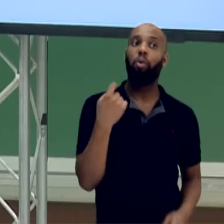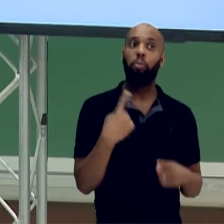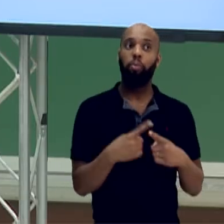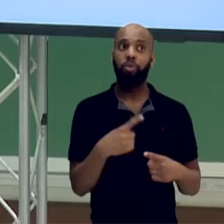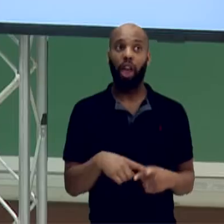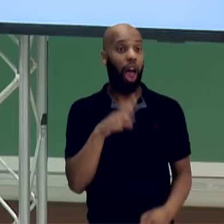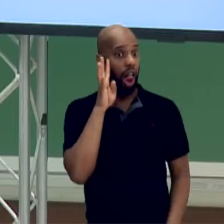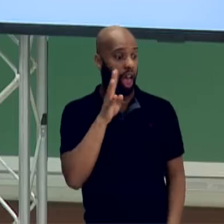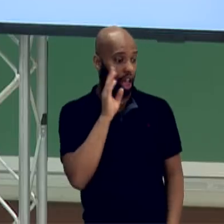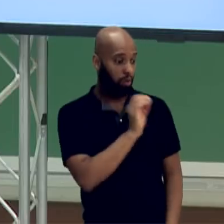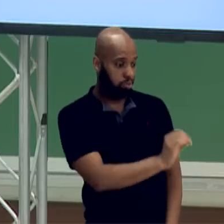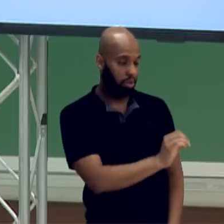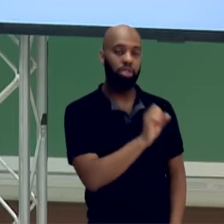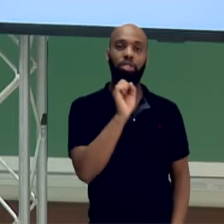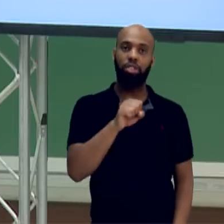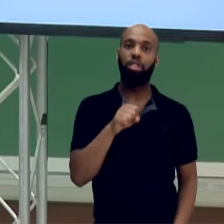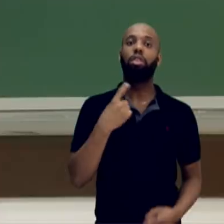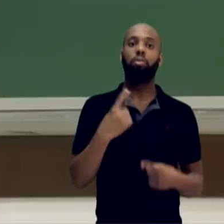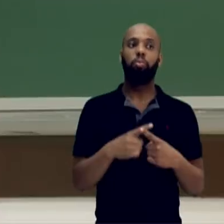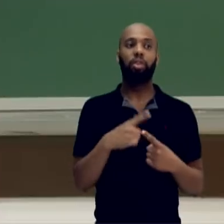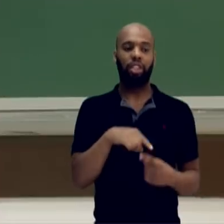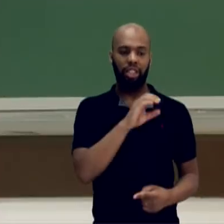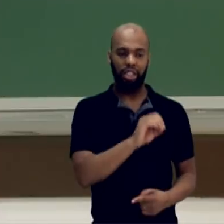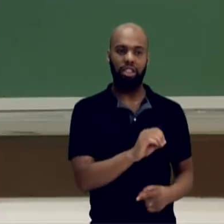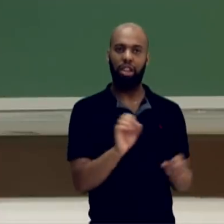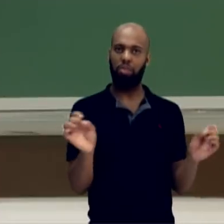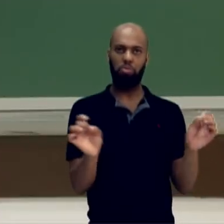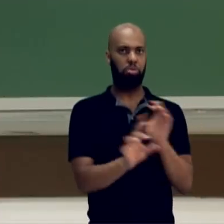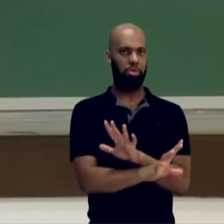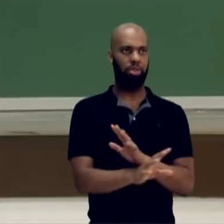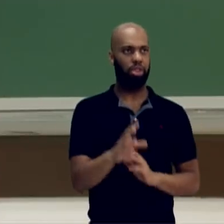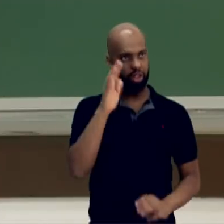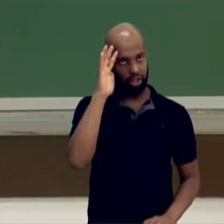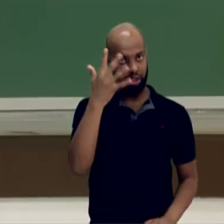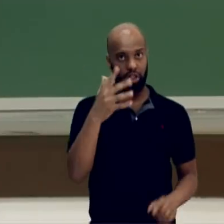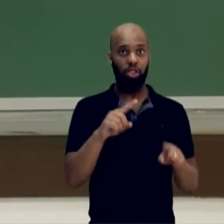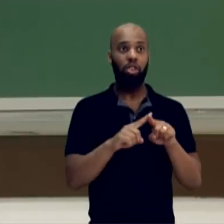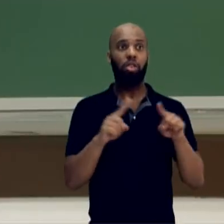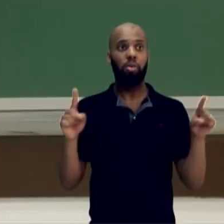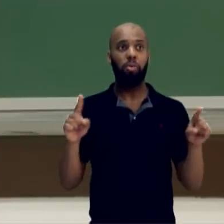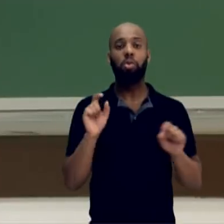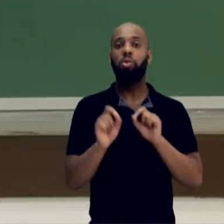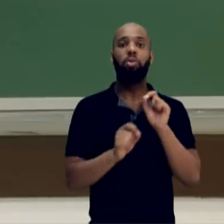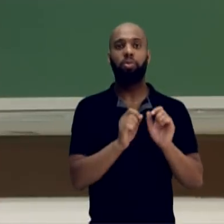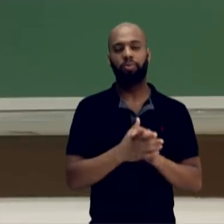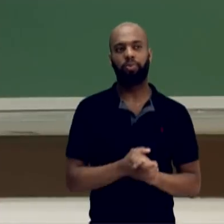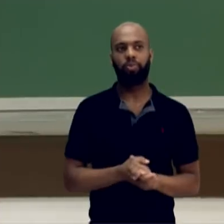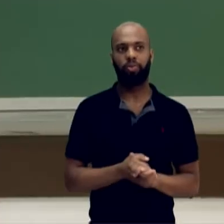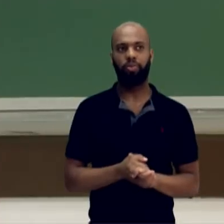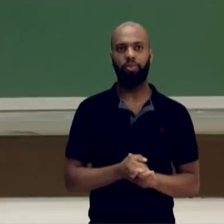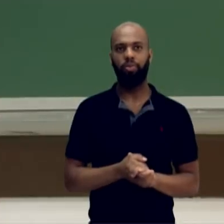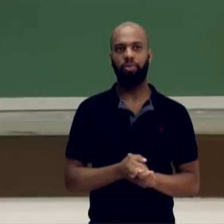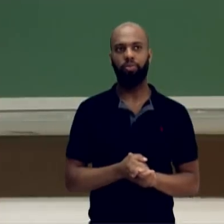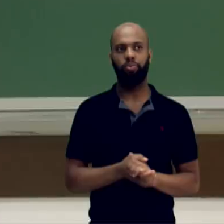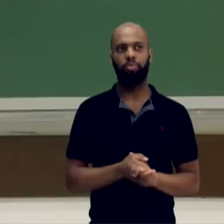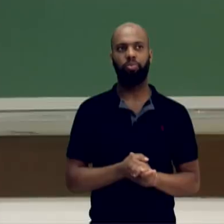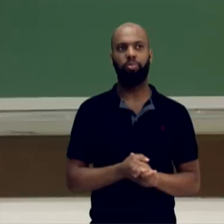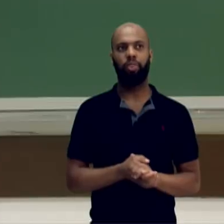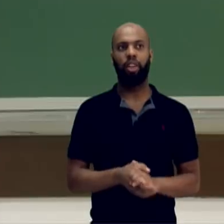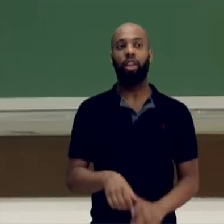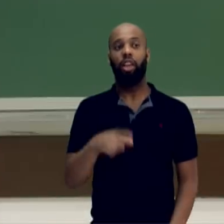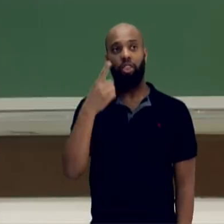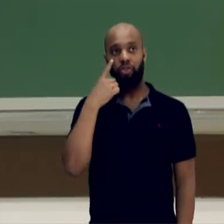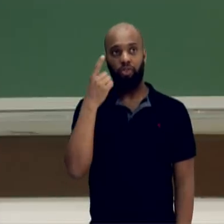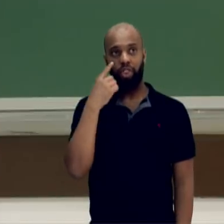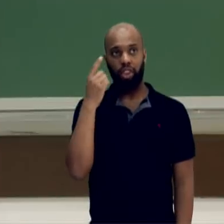zero? Sim, porque daí zero é divisível, tá tudo resolvido. Mas nesse caso, você observe bem que quantos dias